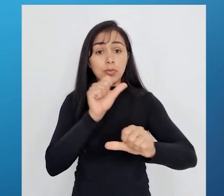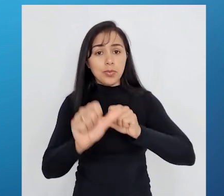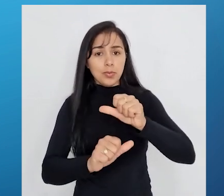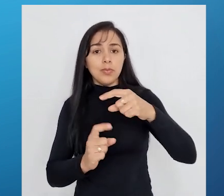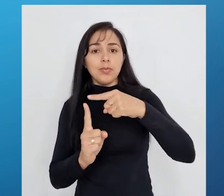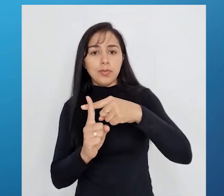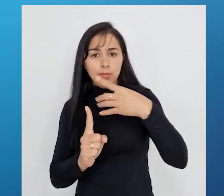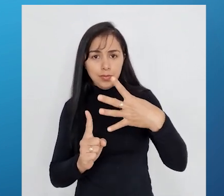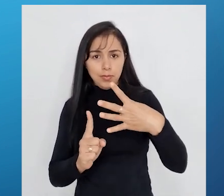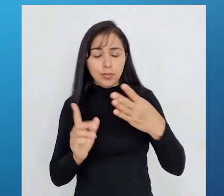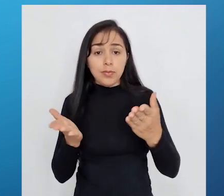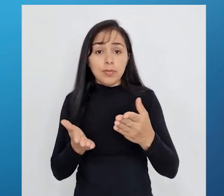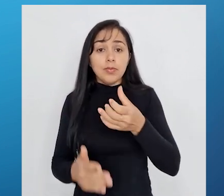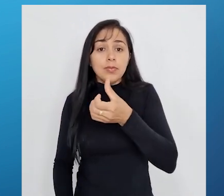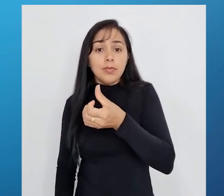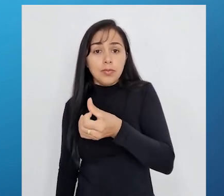4,